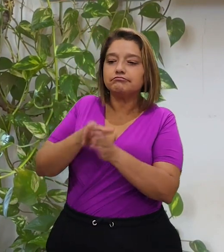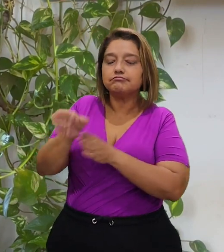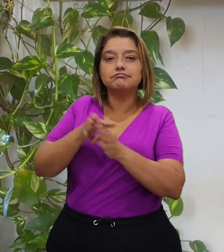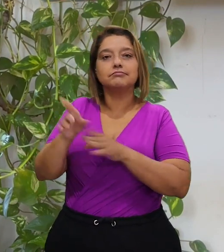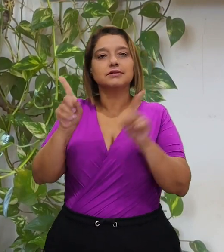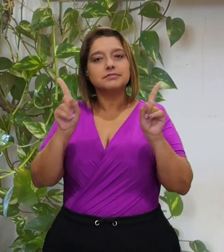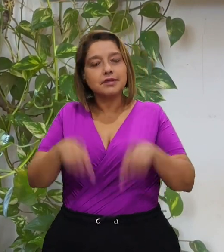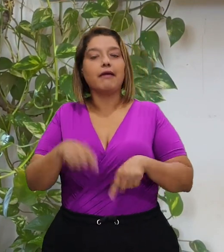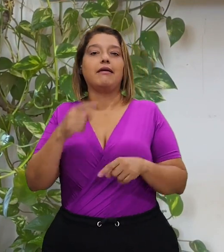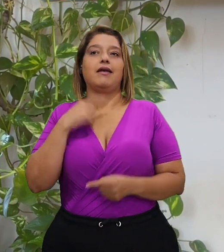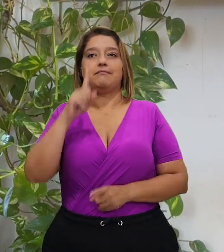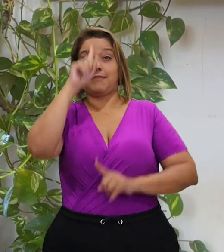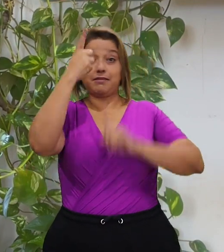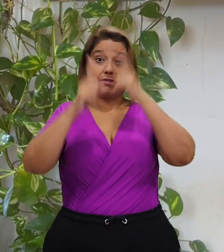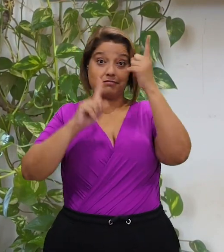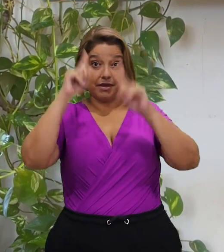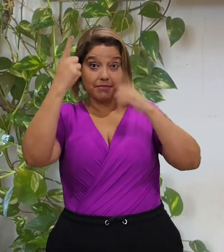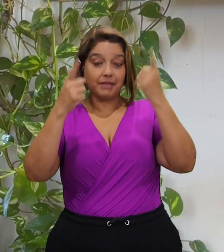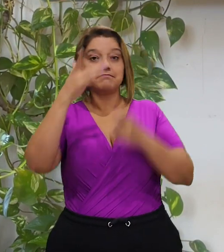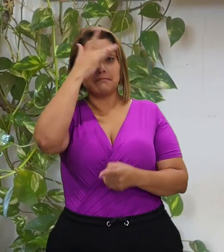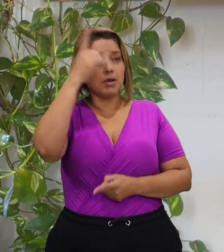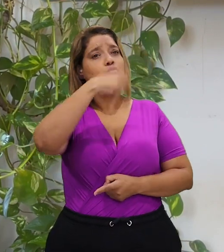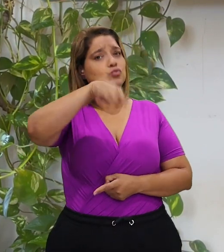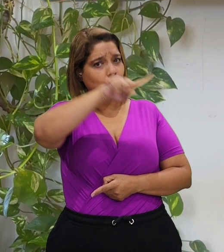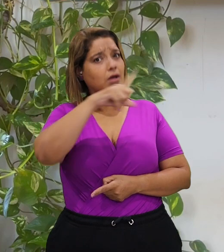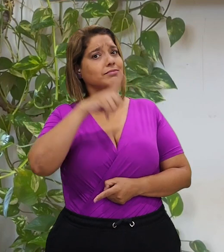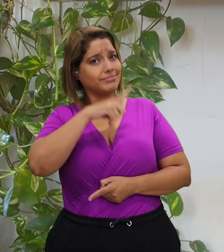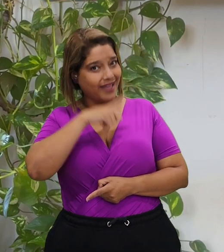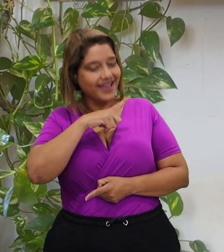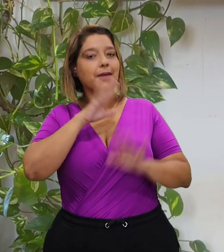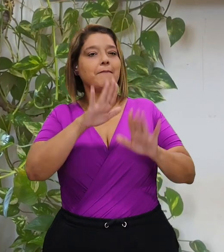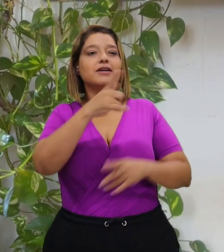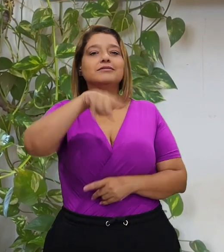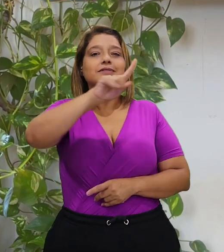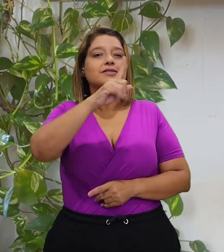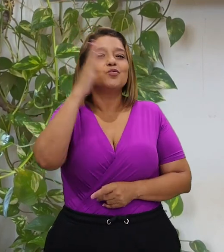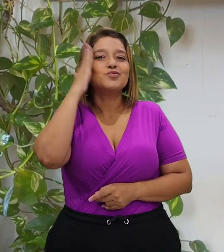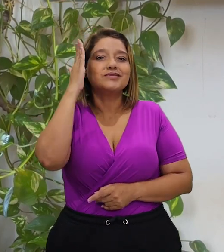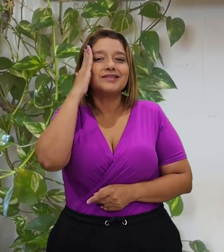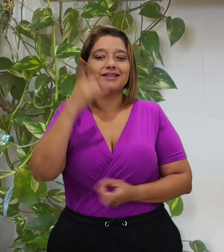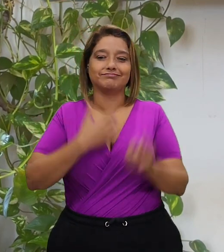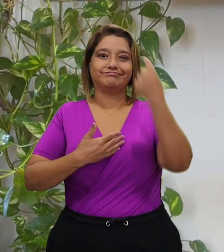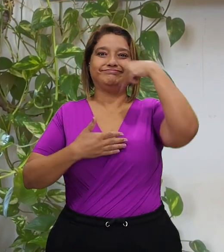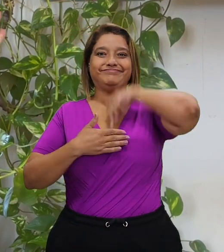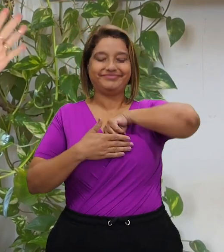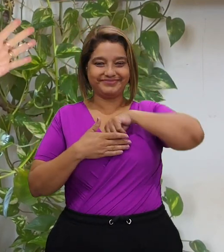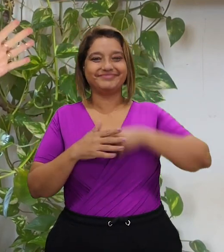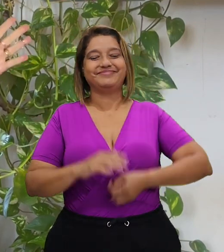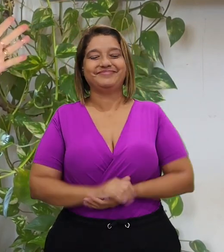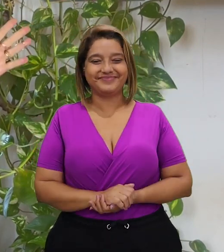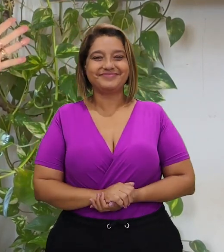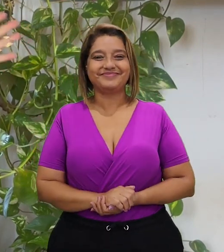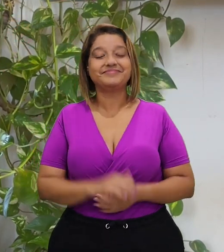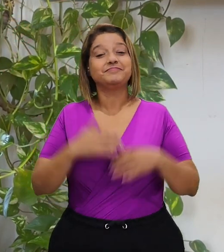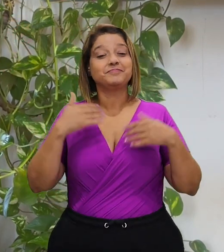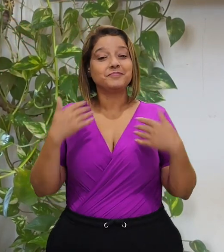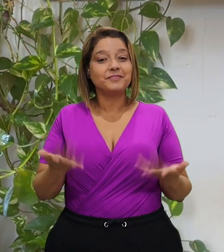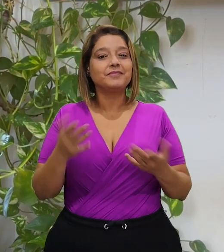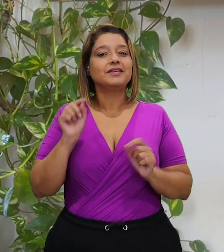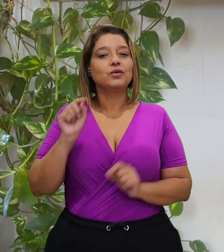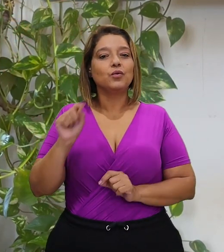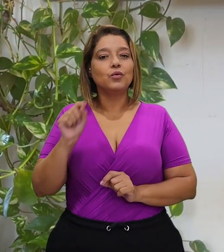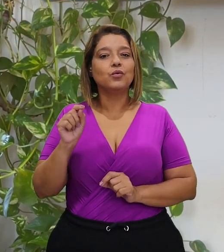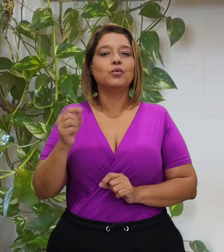divino, porque nós fomos criados para criar. Então todas as pessoas, elas são criativas, pode não saber.